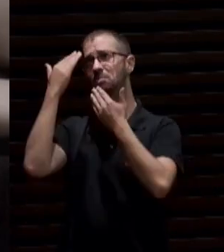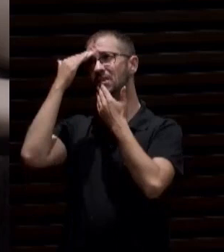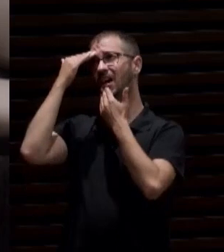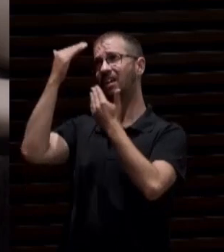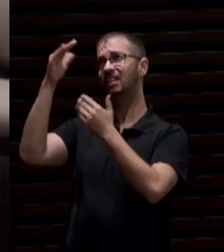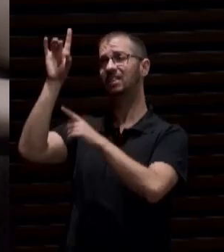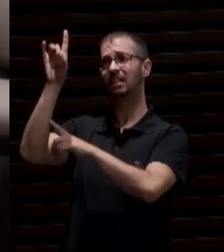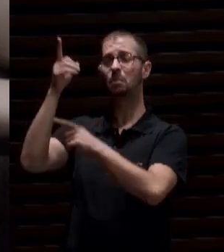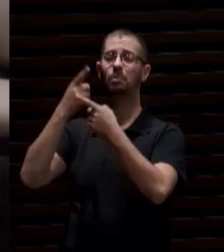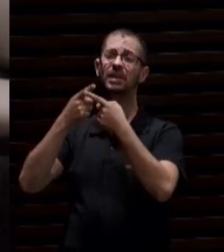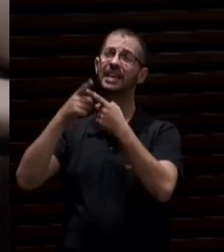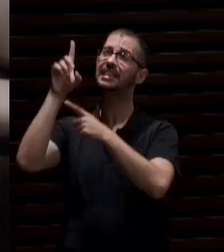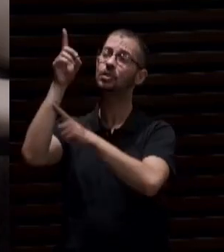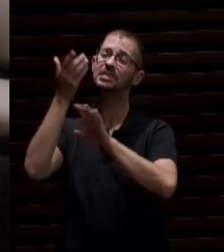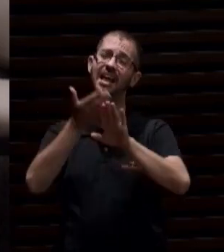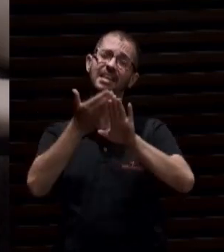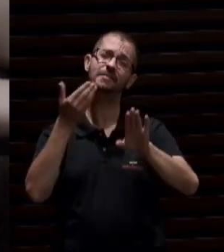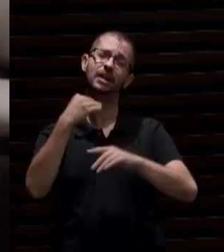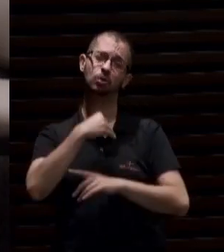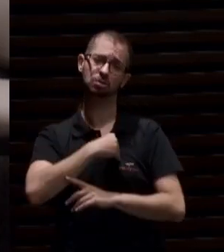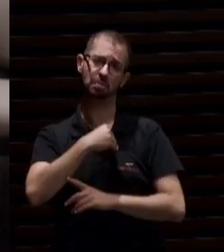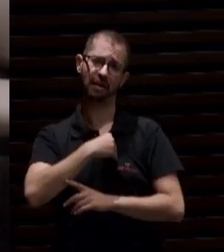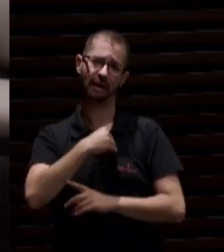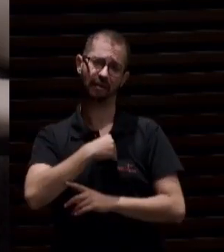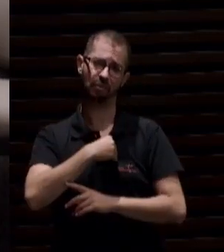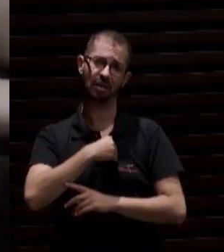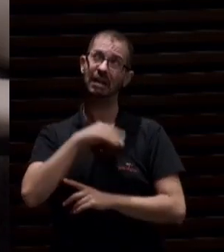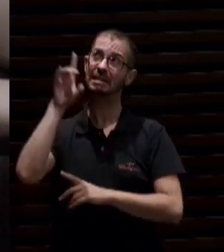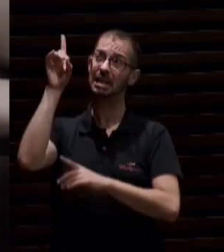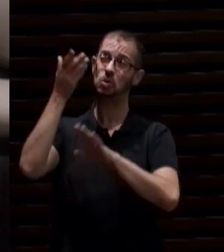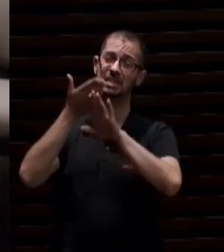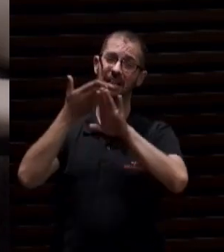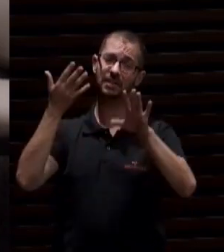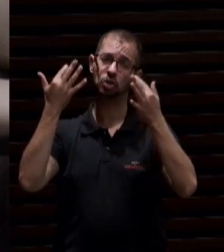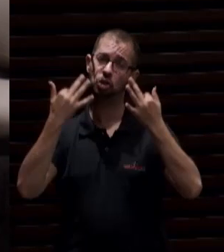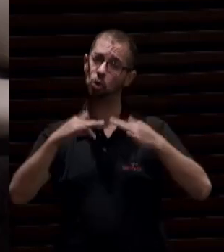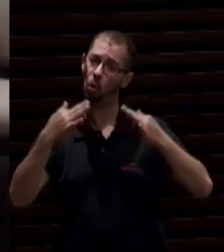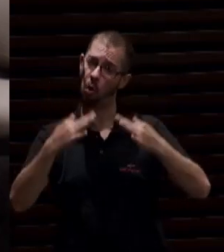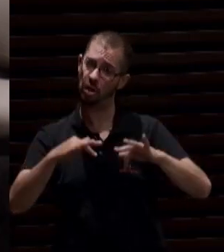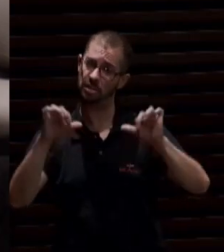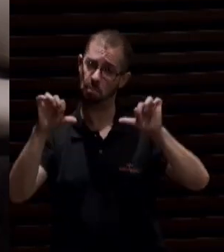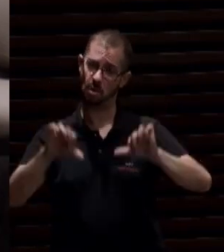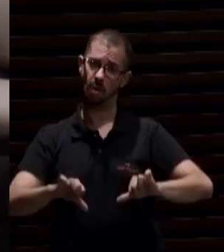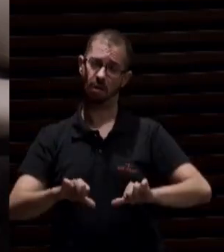Ele está nos livrando de muitos pecados, de dores muito maiores.